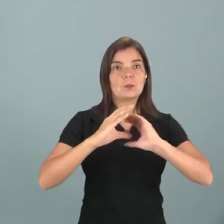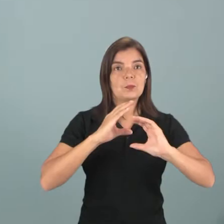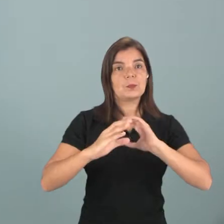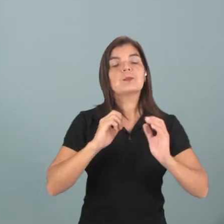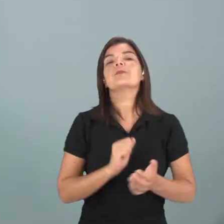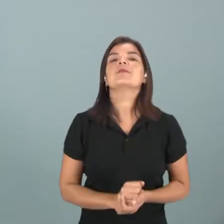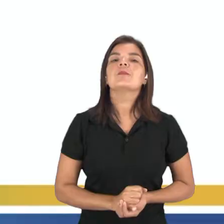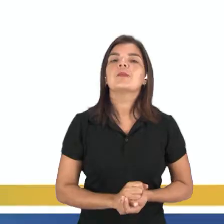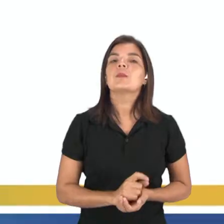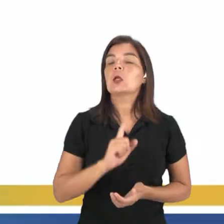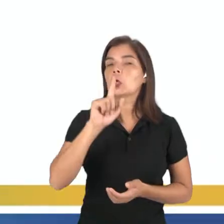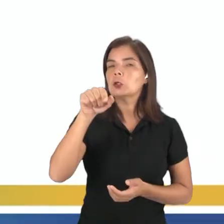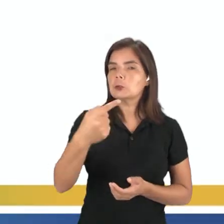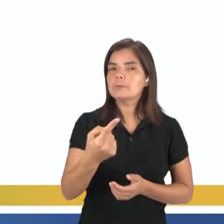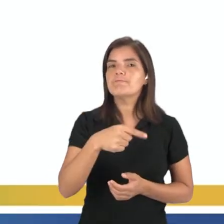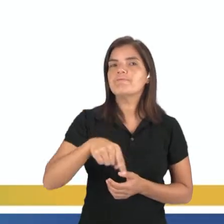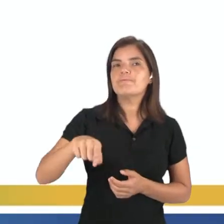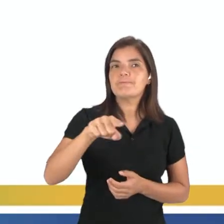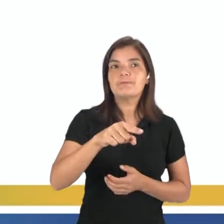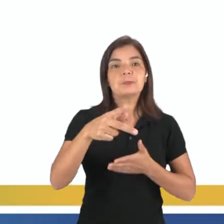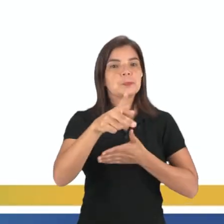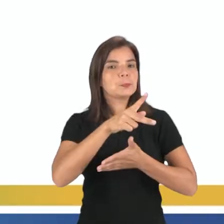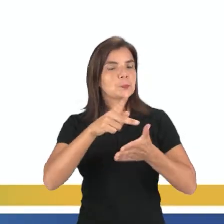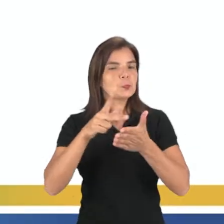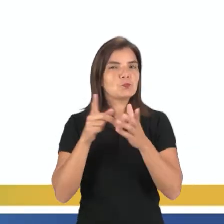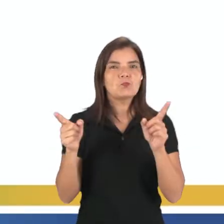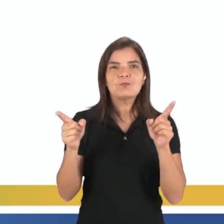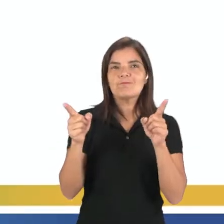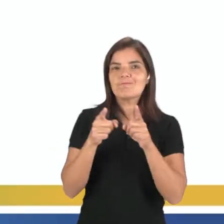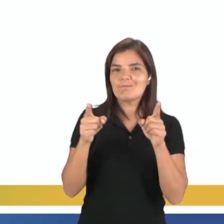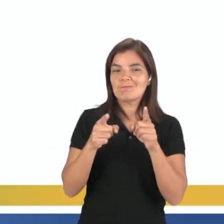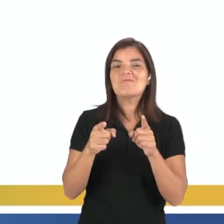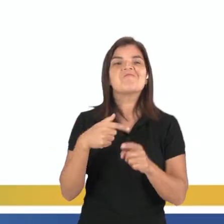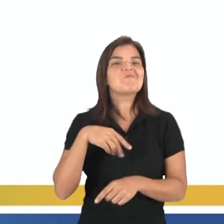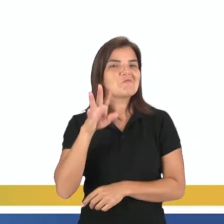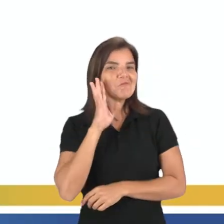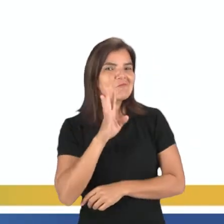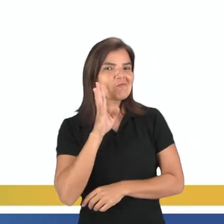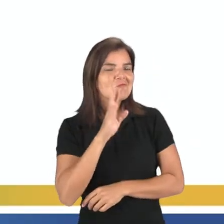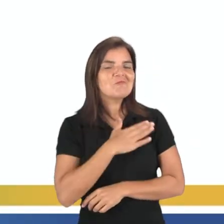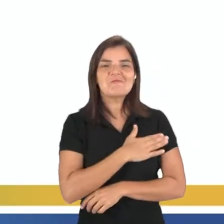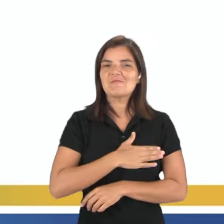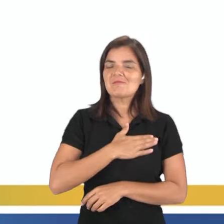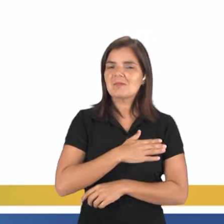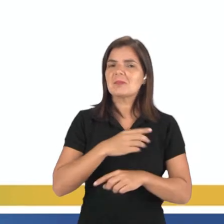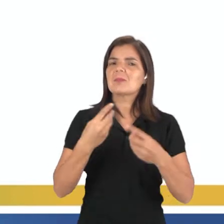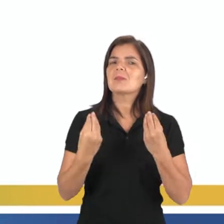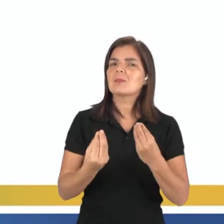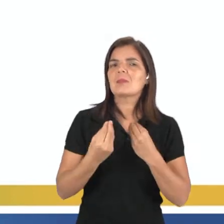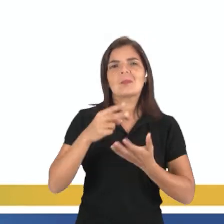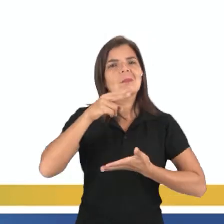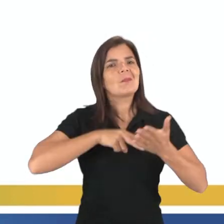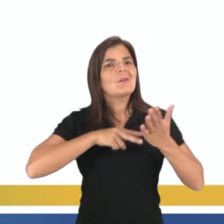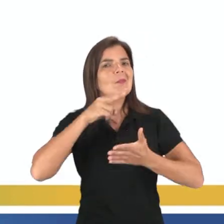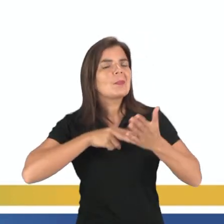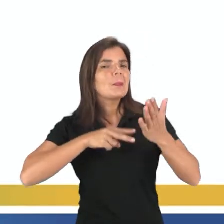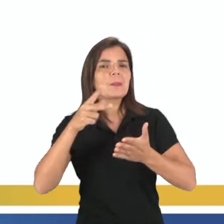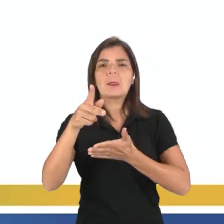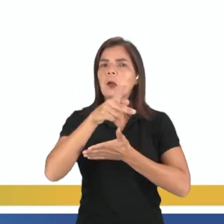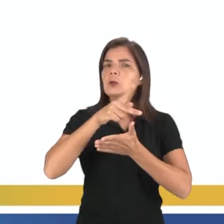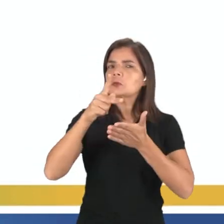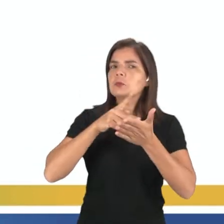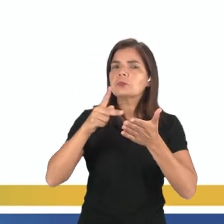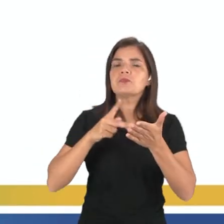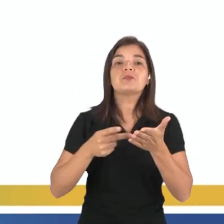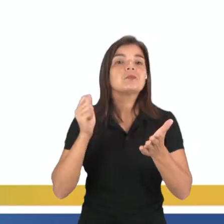comunicativas. E mais um para vocês. Poesias curtas para curtir. Para que a pessoa lê uma poesia? Para que se escreve